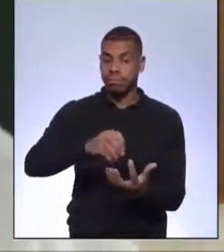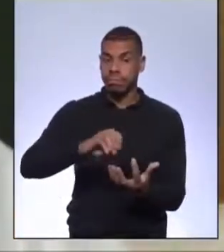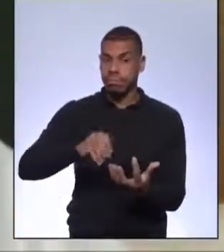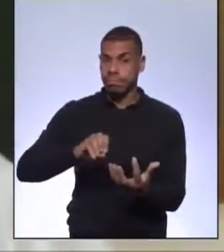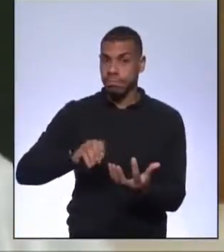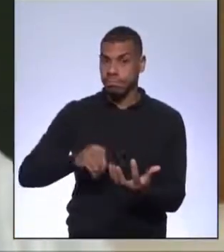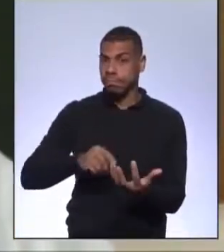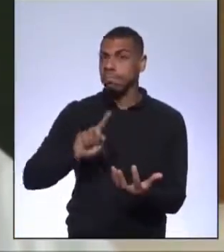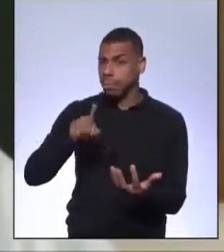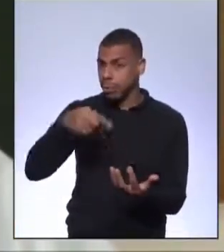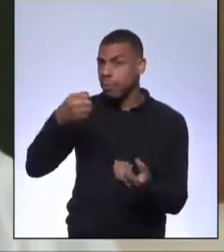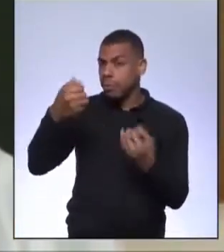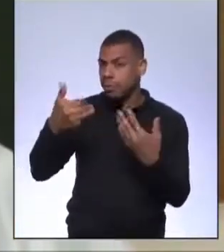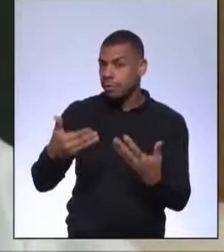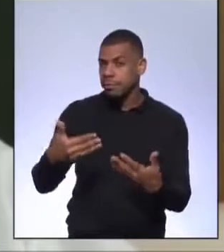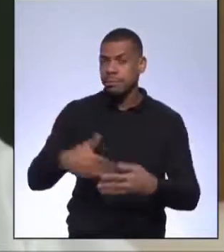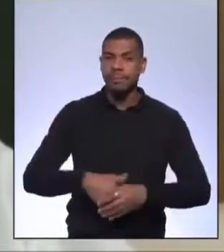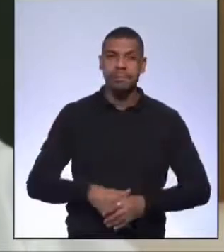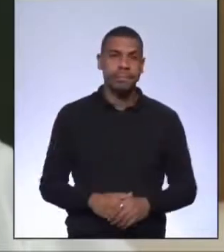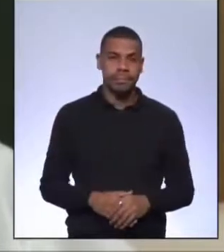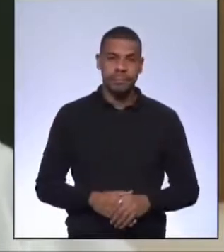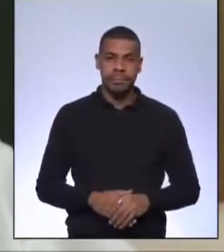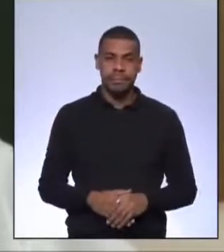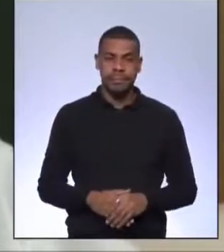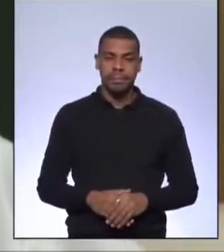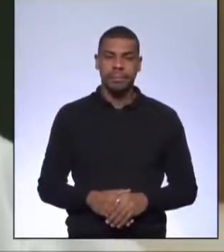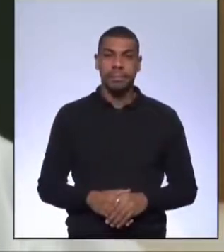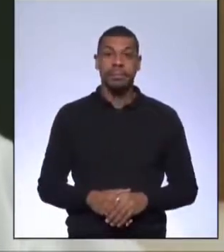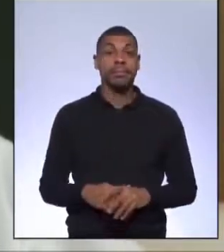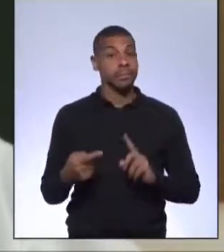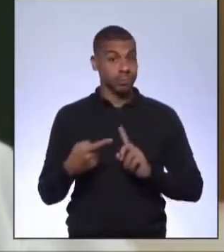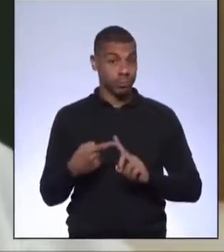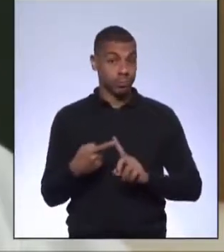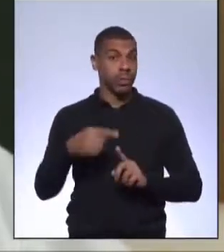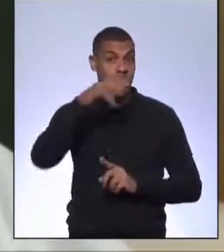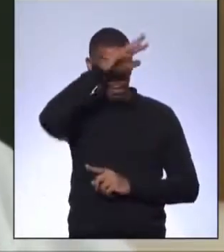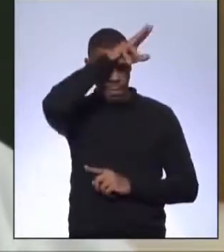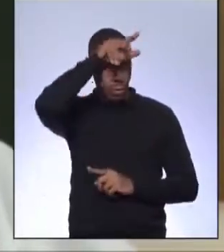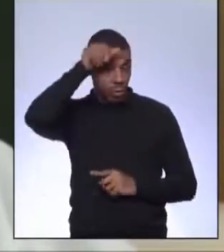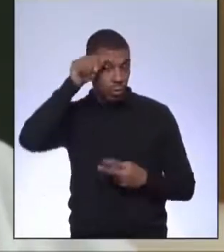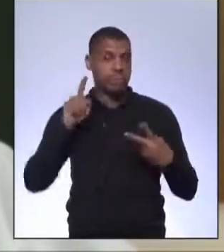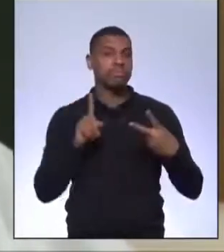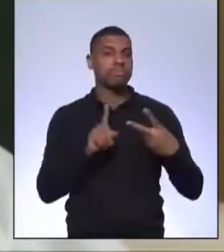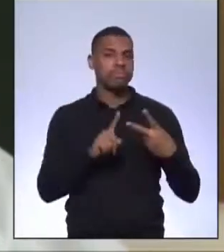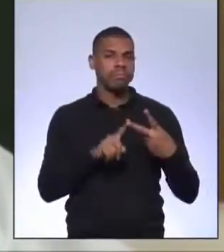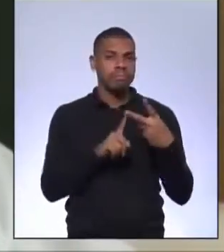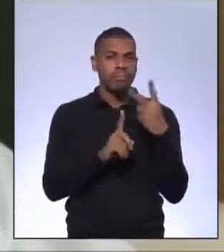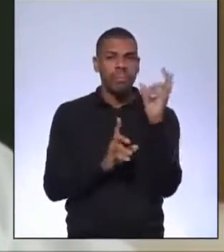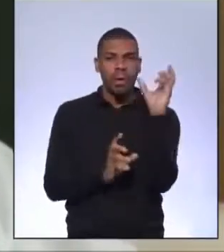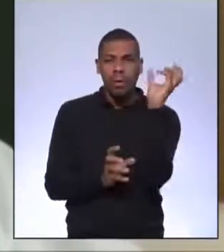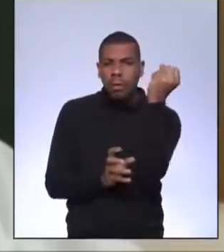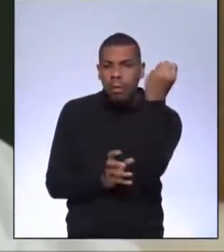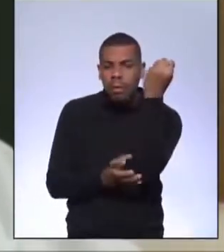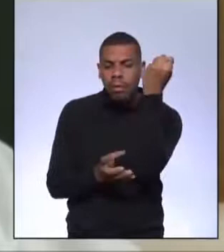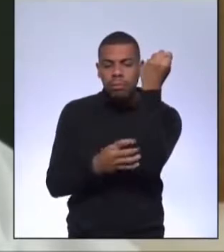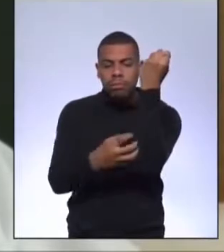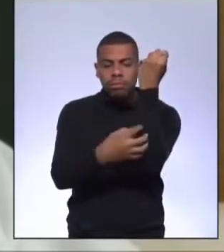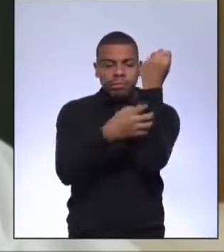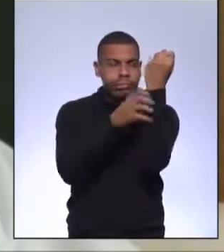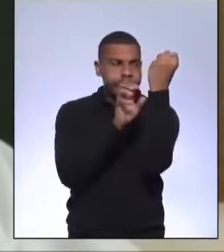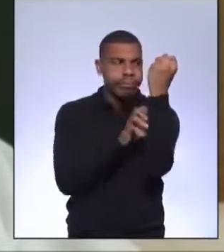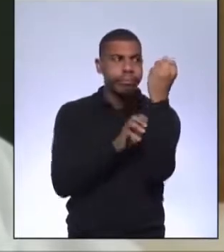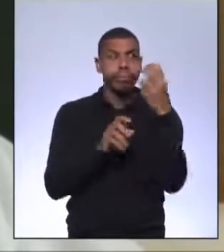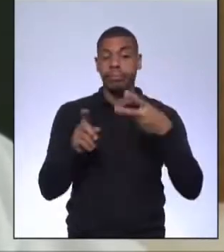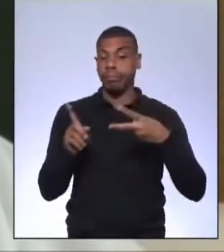Já a gente vai falar um pouquinho mais sobre ela. Então falamos, ó, da Amazônia, do Cerrado e da Caatinga.